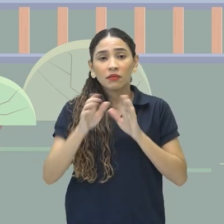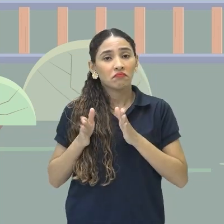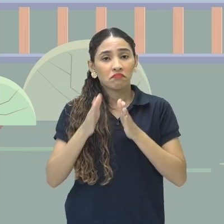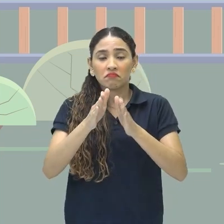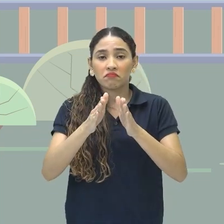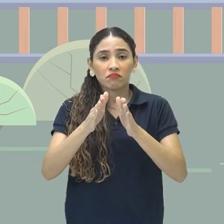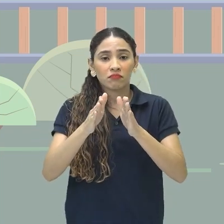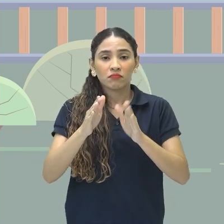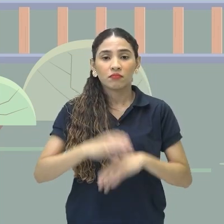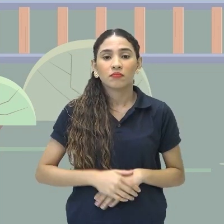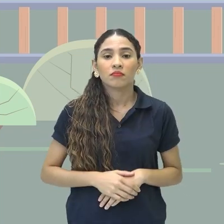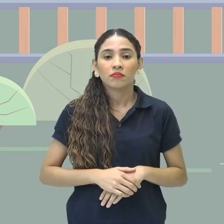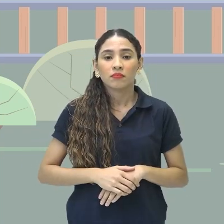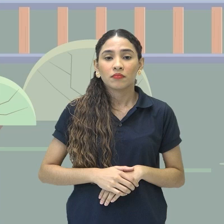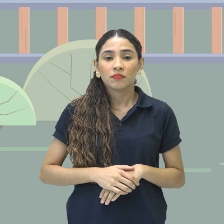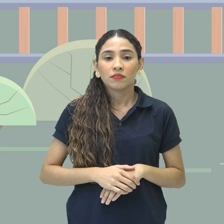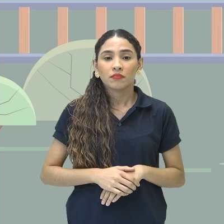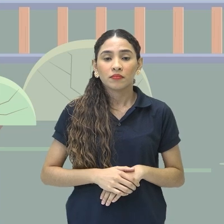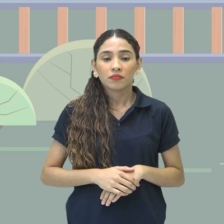curso.